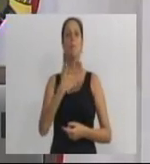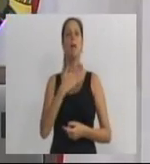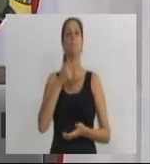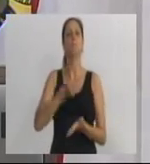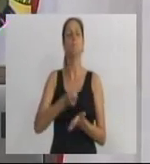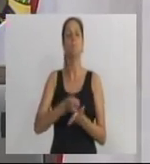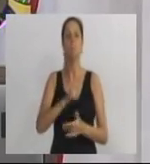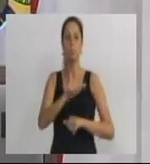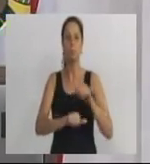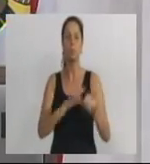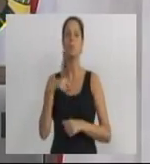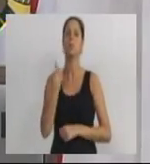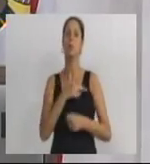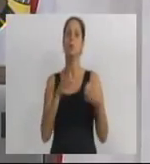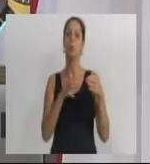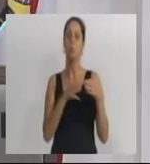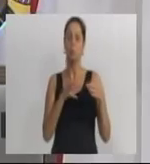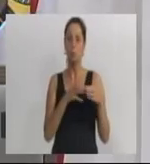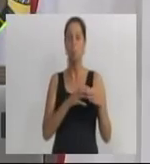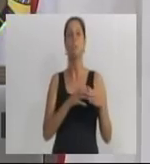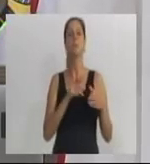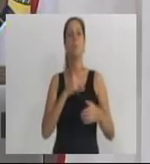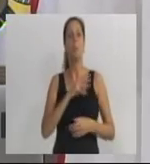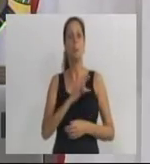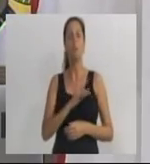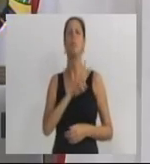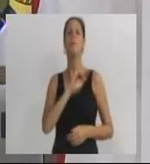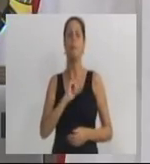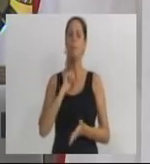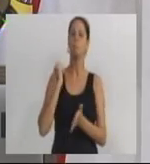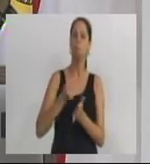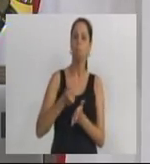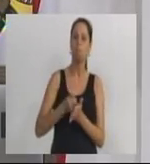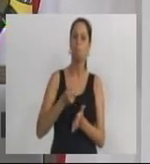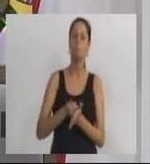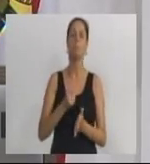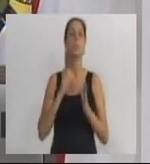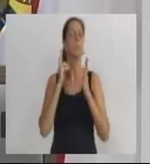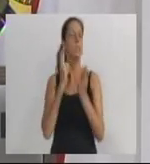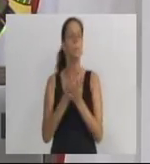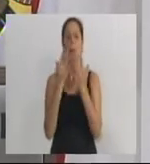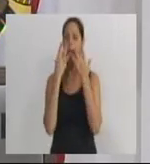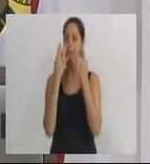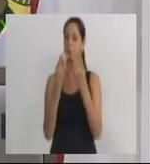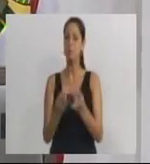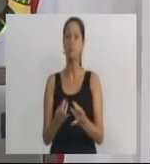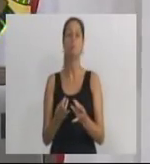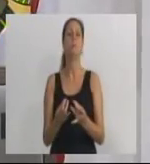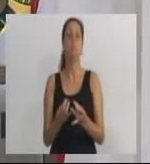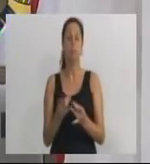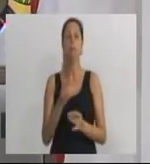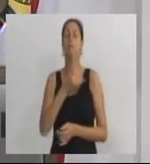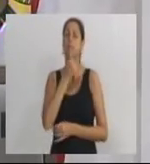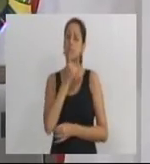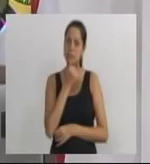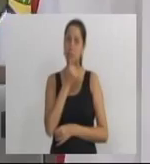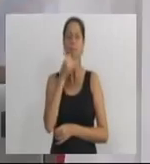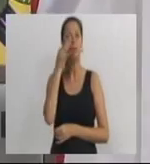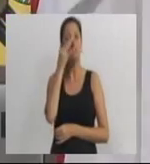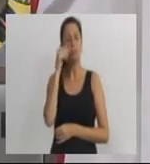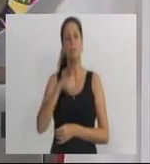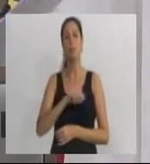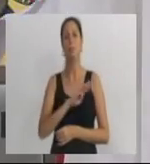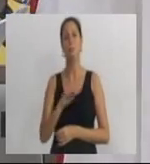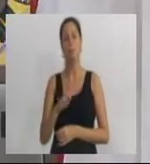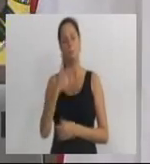dos Trabalhadores vamos continuar atentos, cobrando e sempre atentos a toda essa triste realidade aqui que tem e precisa de solução.